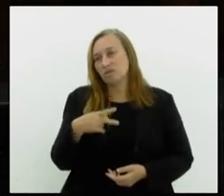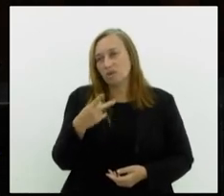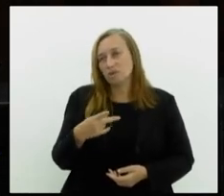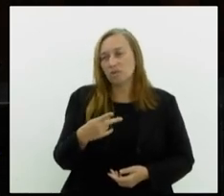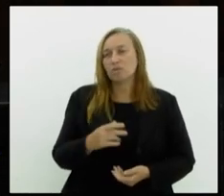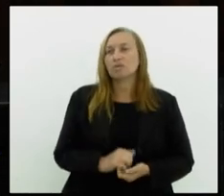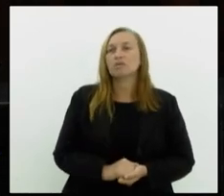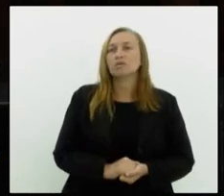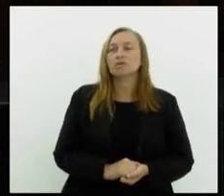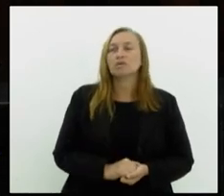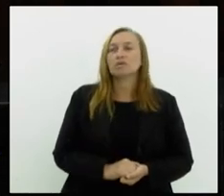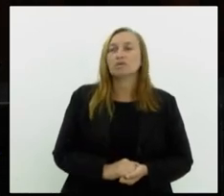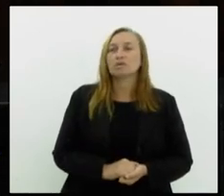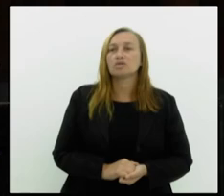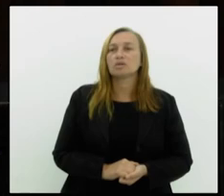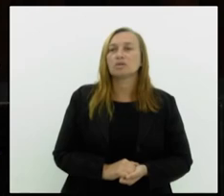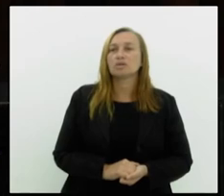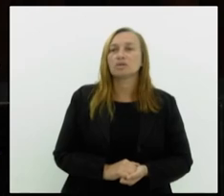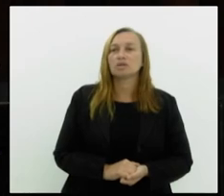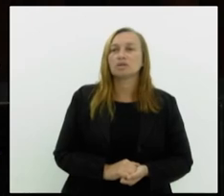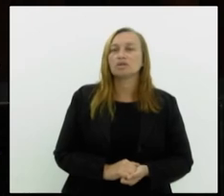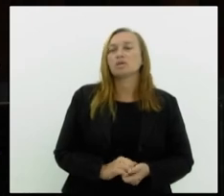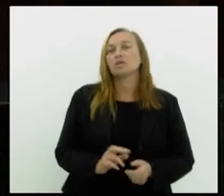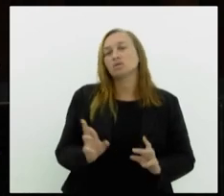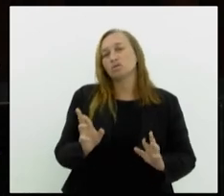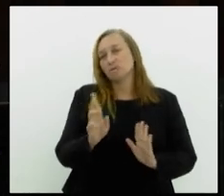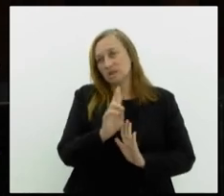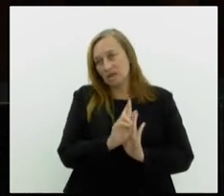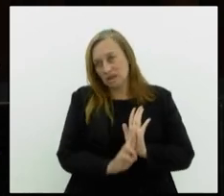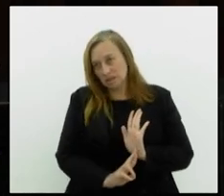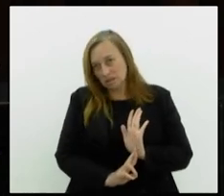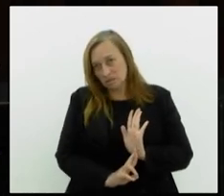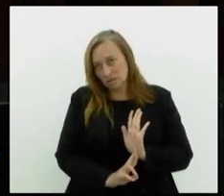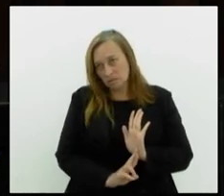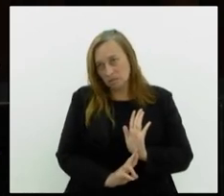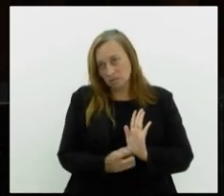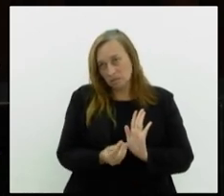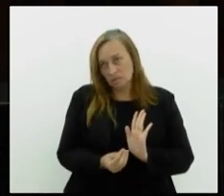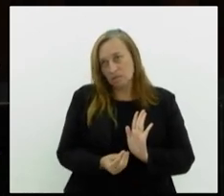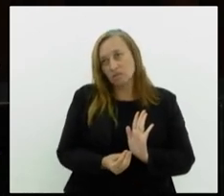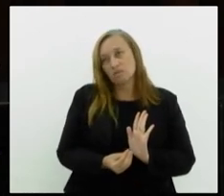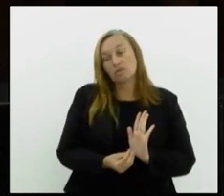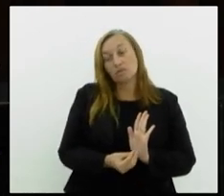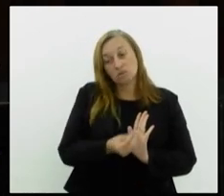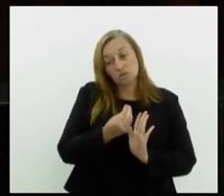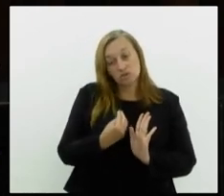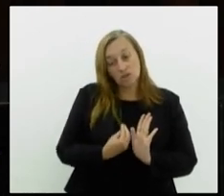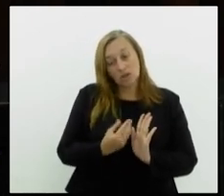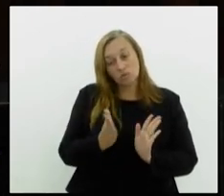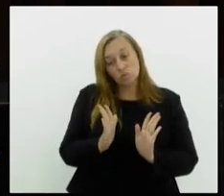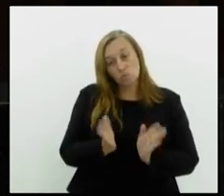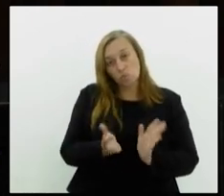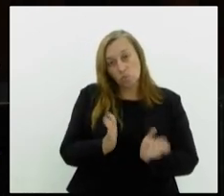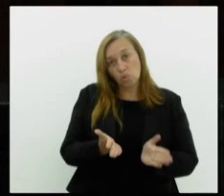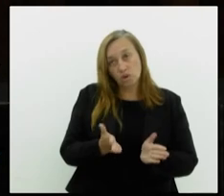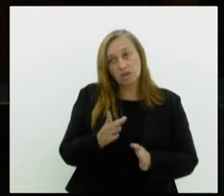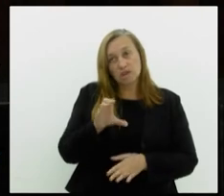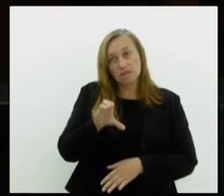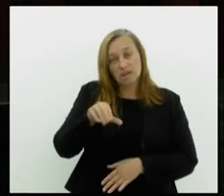Anderson Moraes, justamente sobre esse relatório que nos foi trazido ao conhecimento hoje do